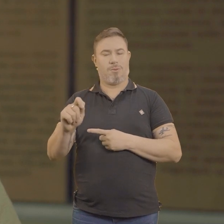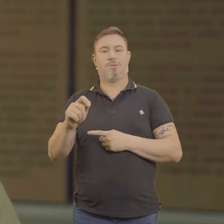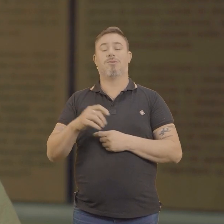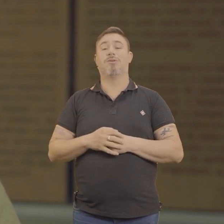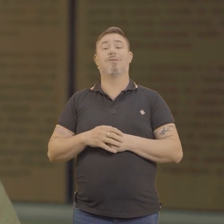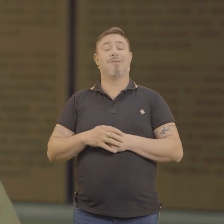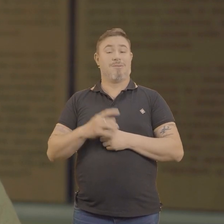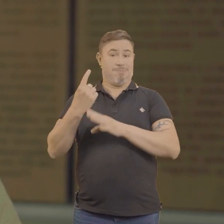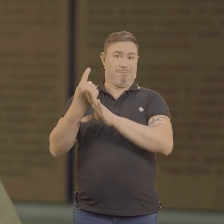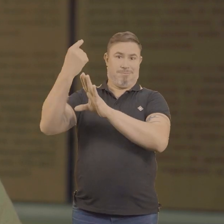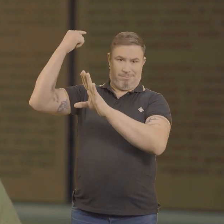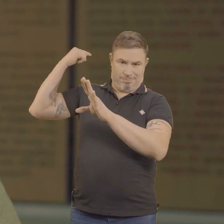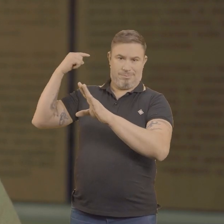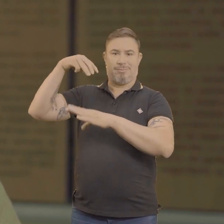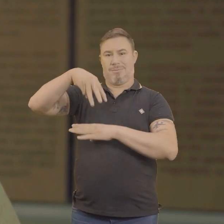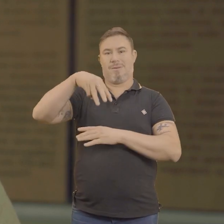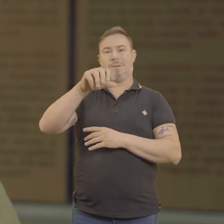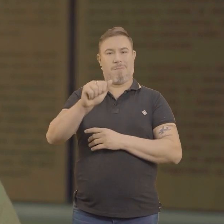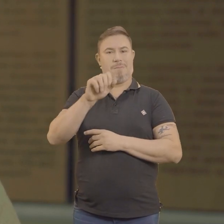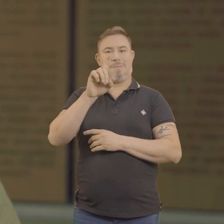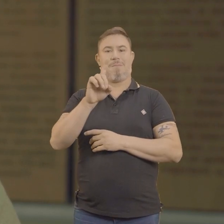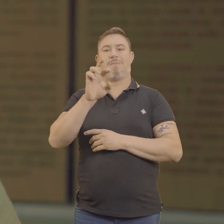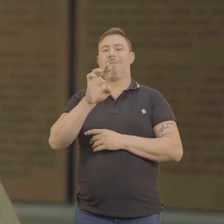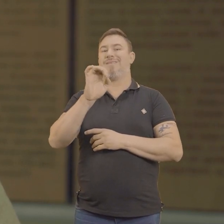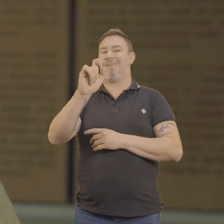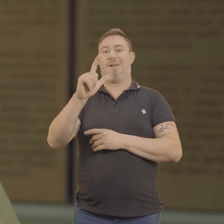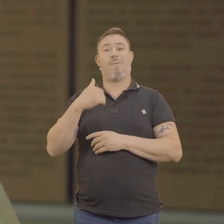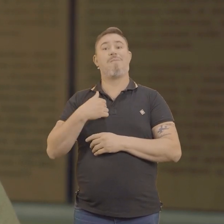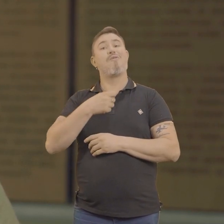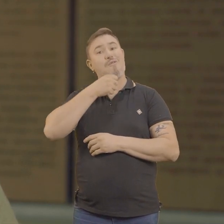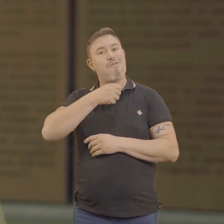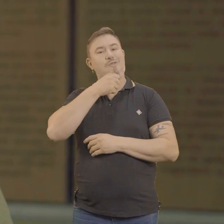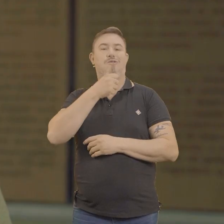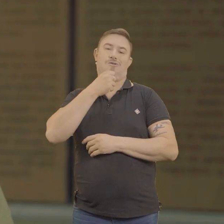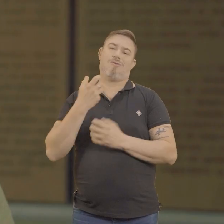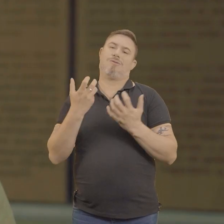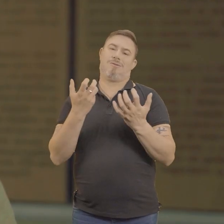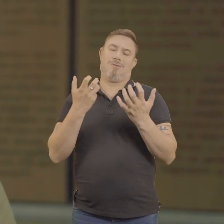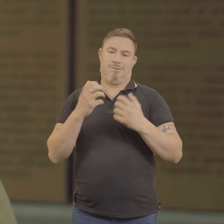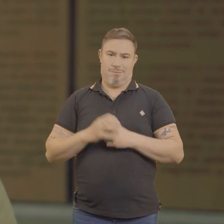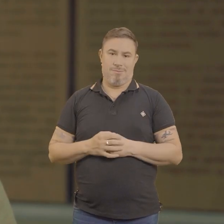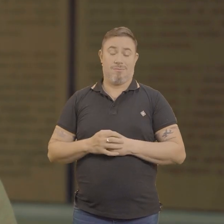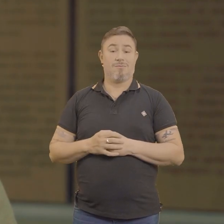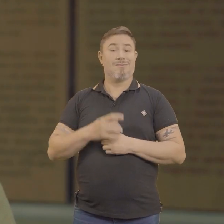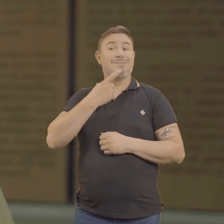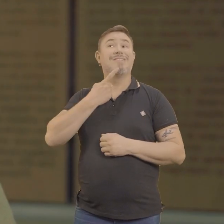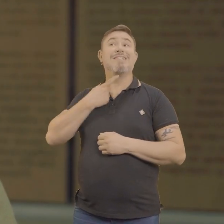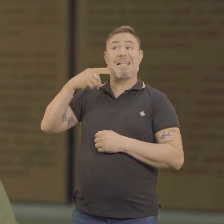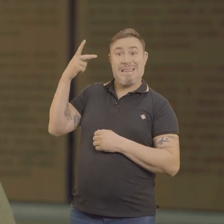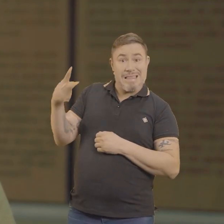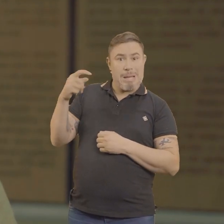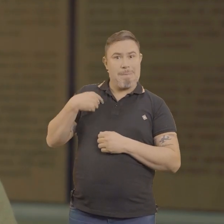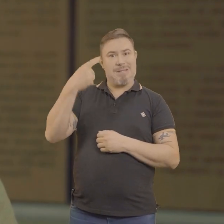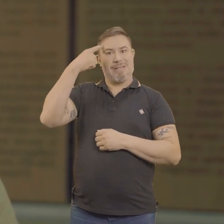Acústica, na época, o Madrigal, foram desejos do vovô, sabe? Foram desejos do Martins Filho, que